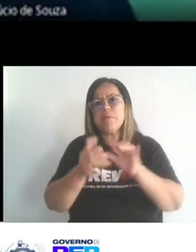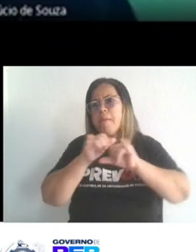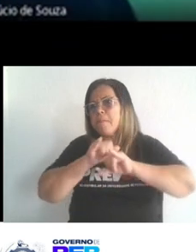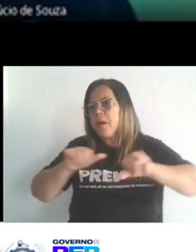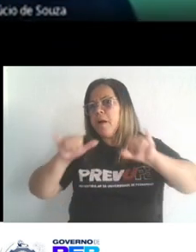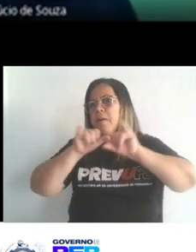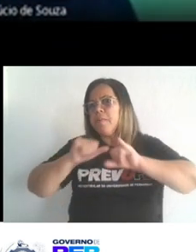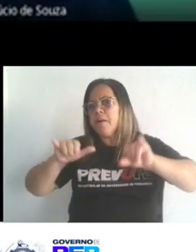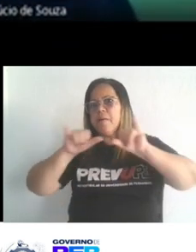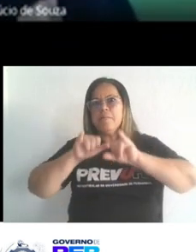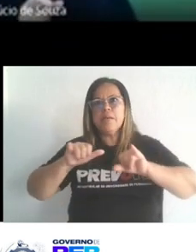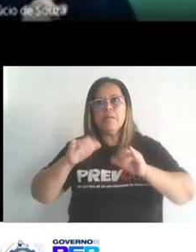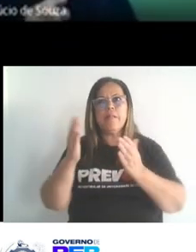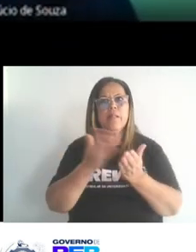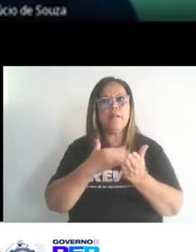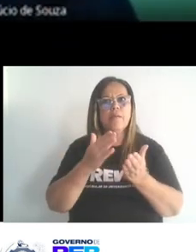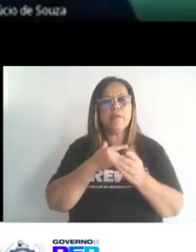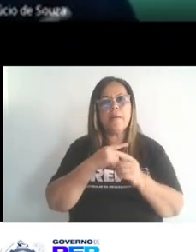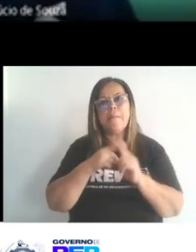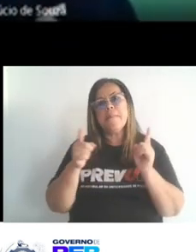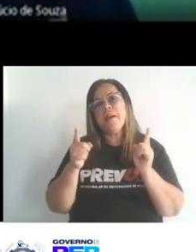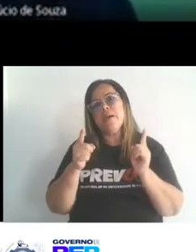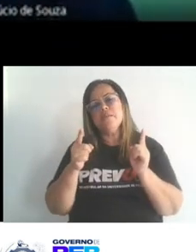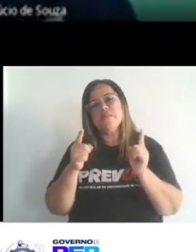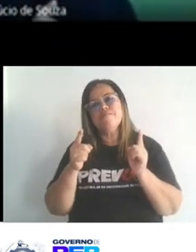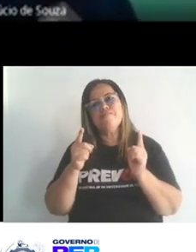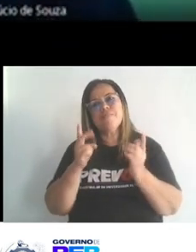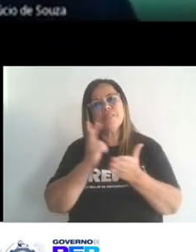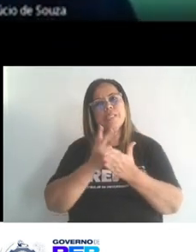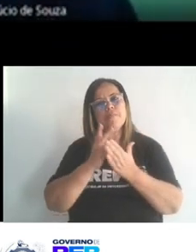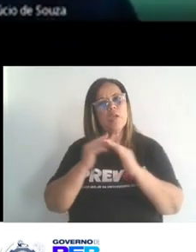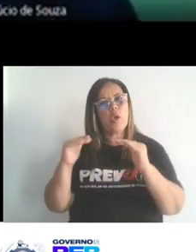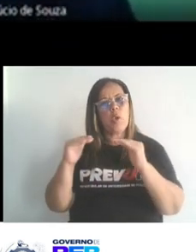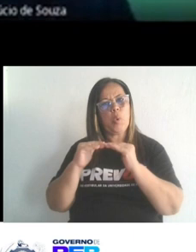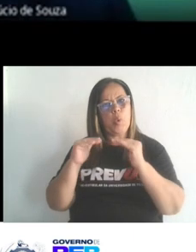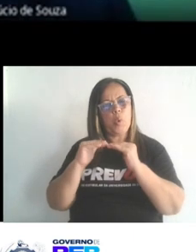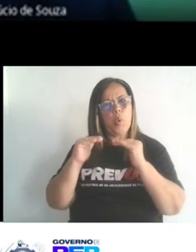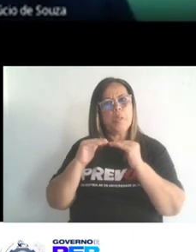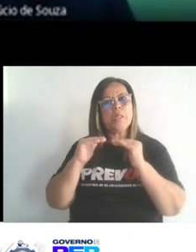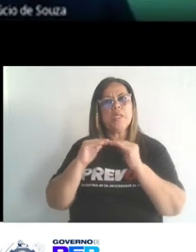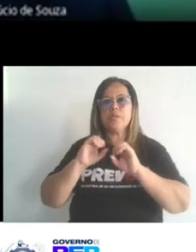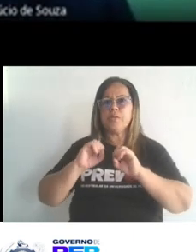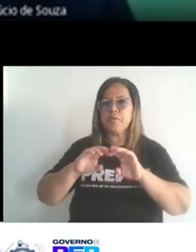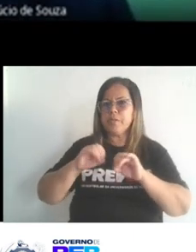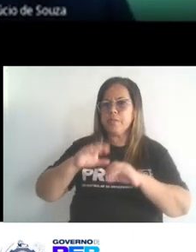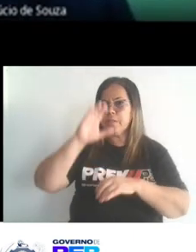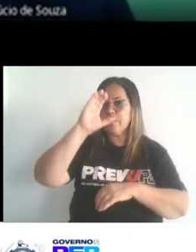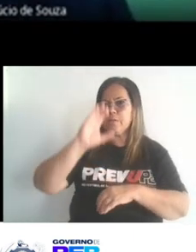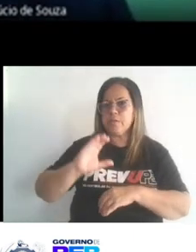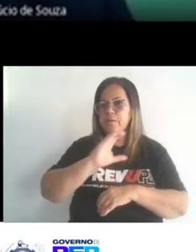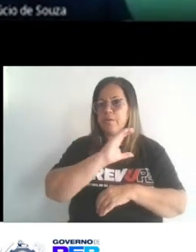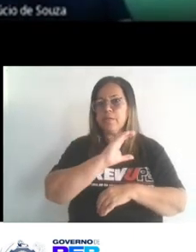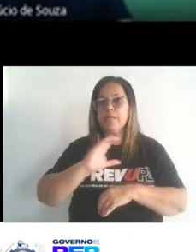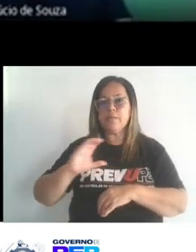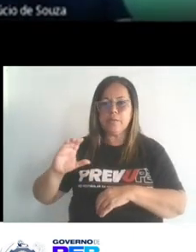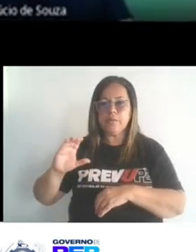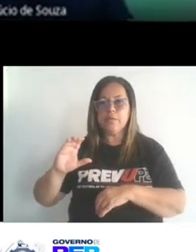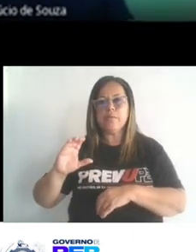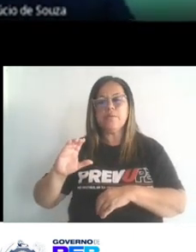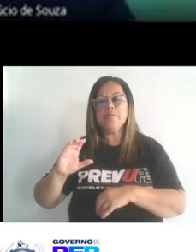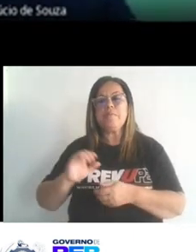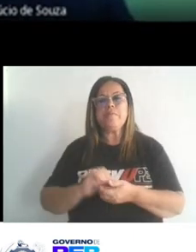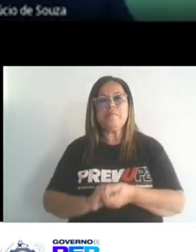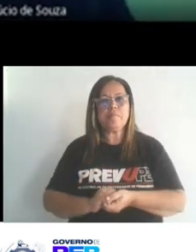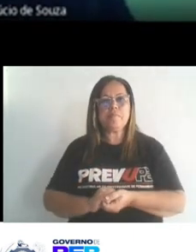mas sempre em concordância com os precedentes católicos e com o índex librólogo proibitólogo